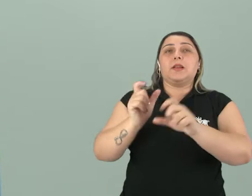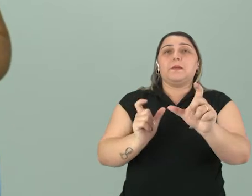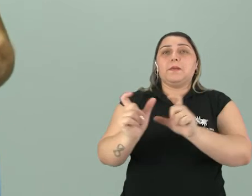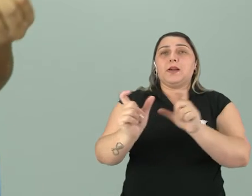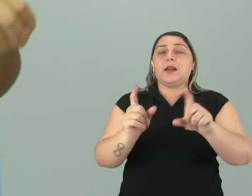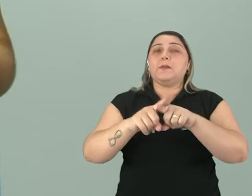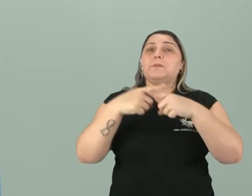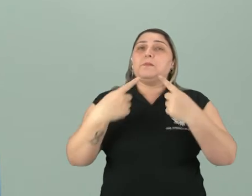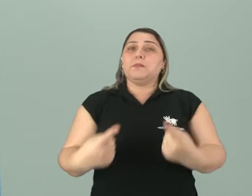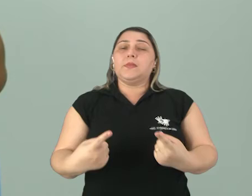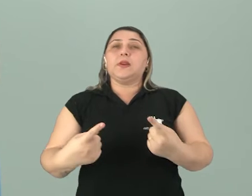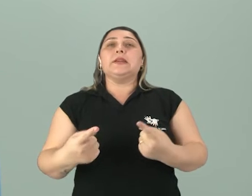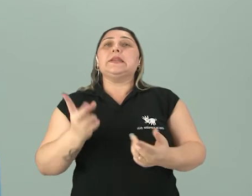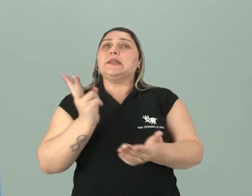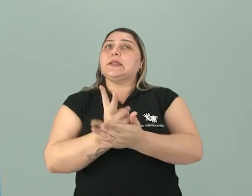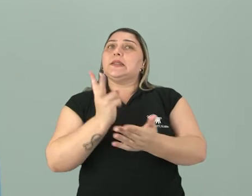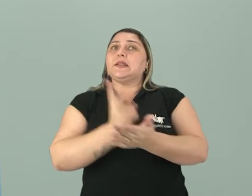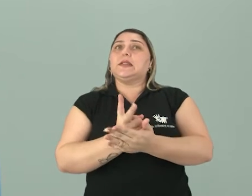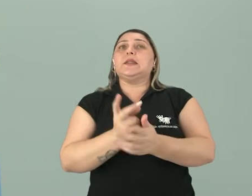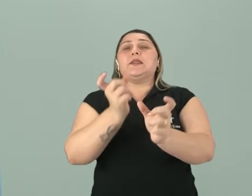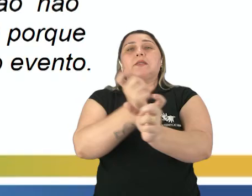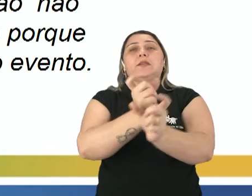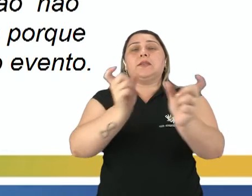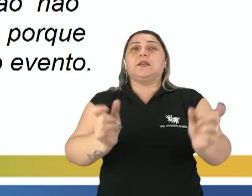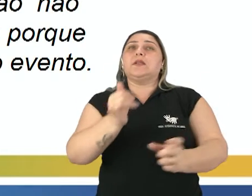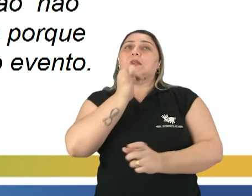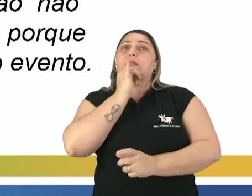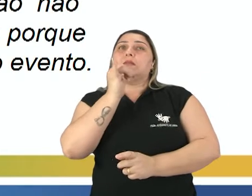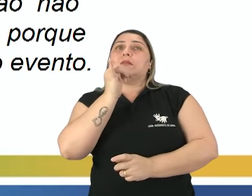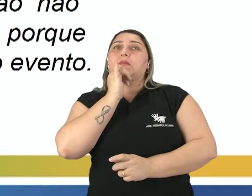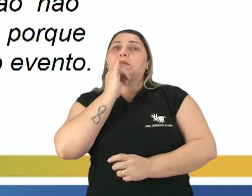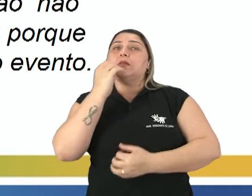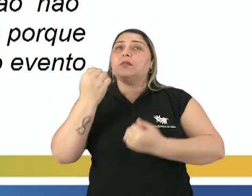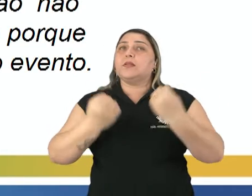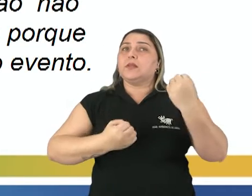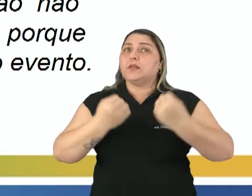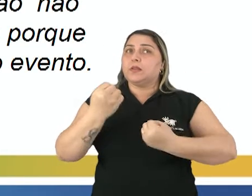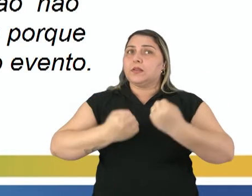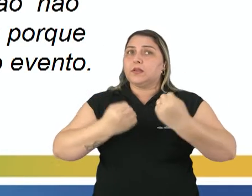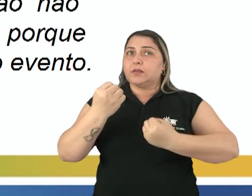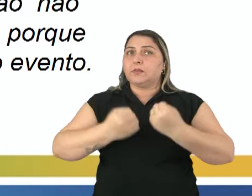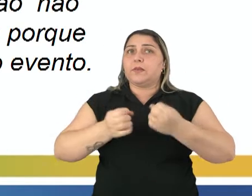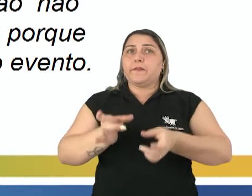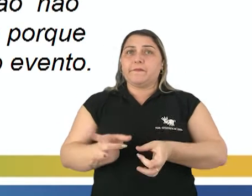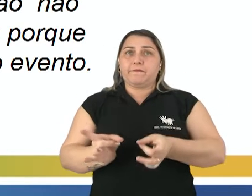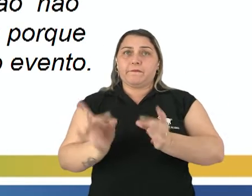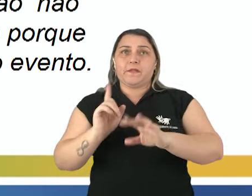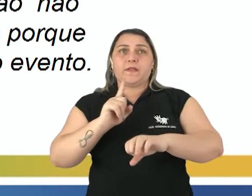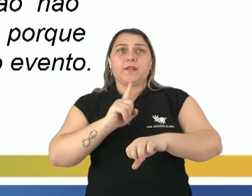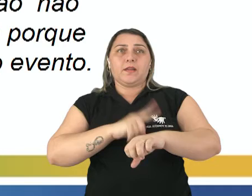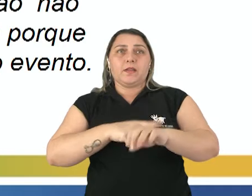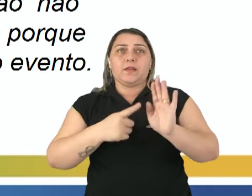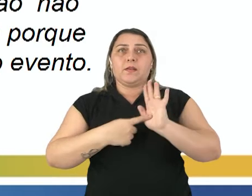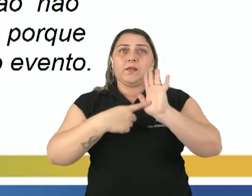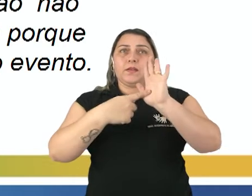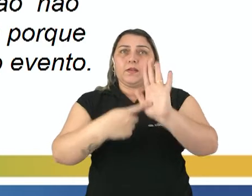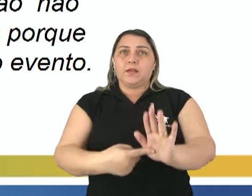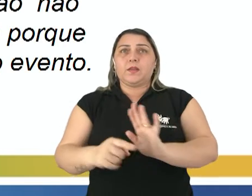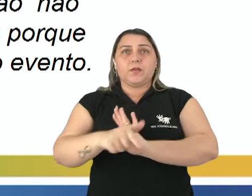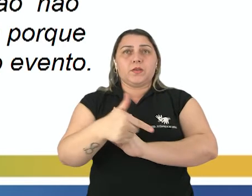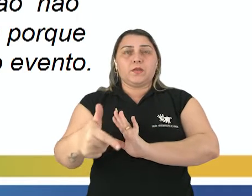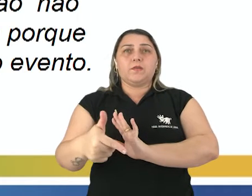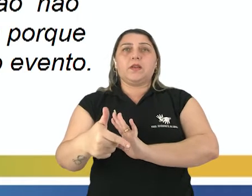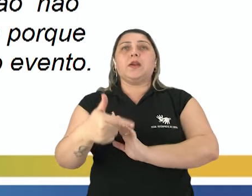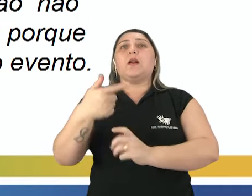sendo sinônima. Exemplo, automóveis colocados à venda durante a exposição não obtiveram muito sucesso.